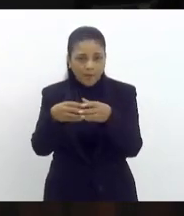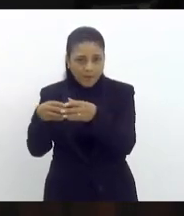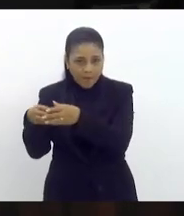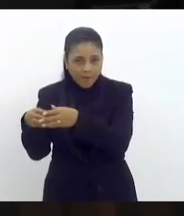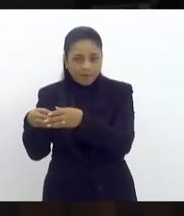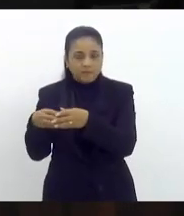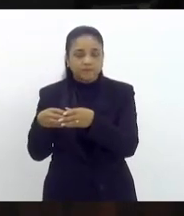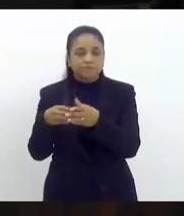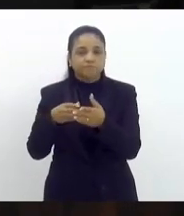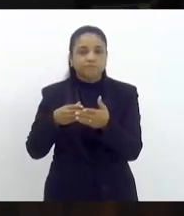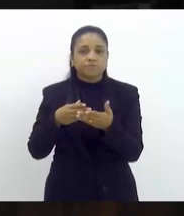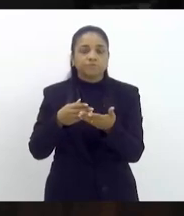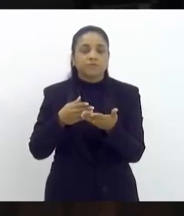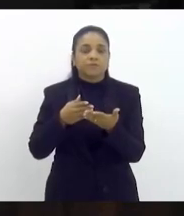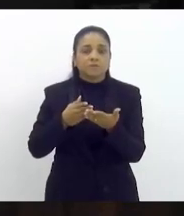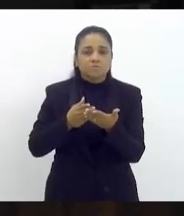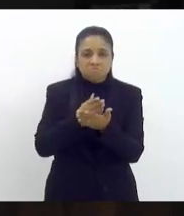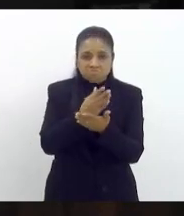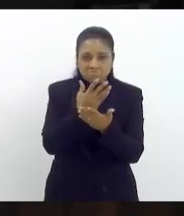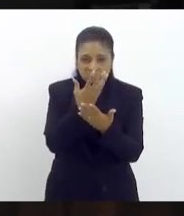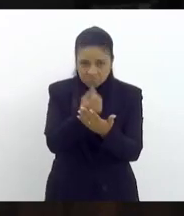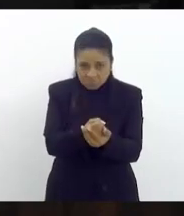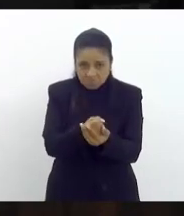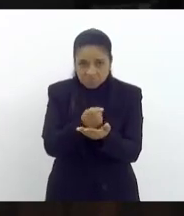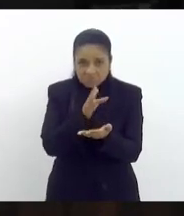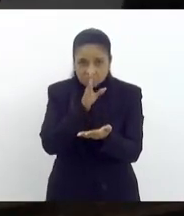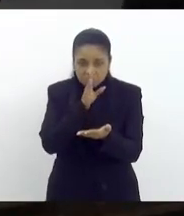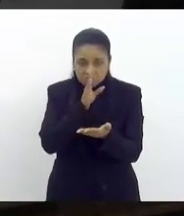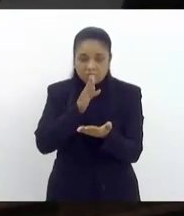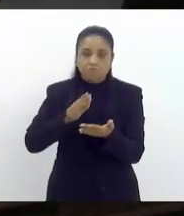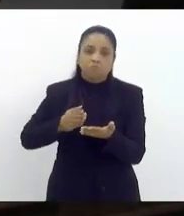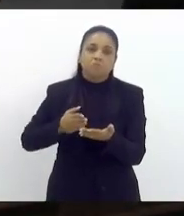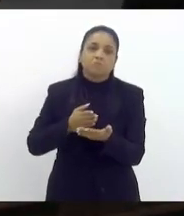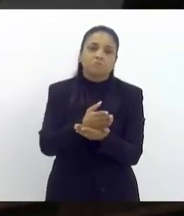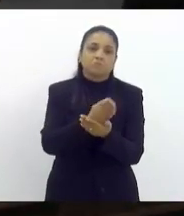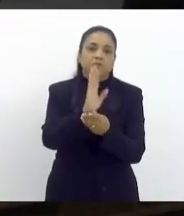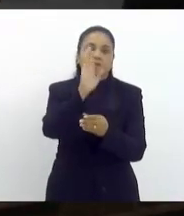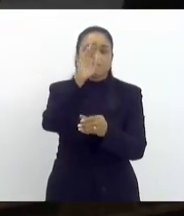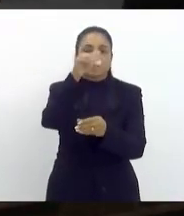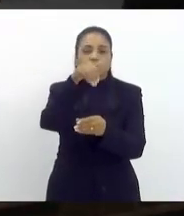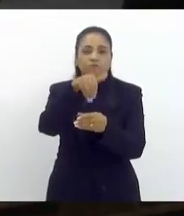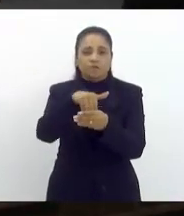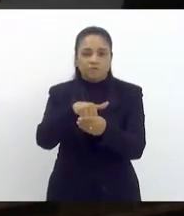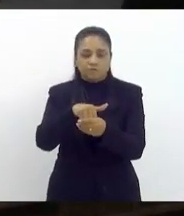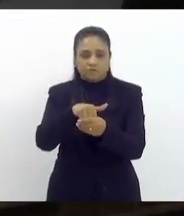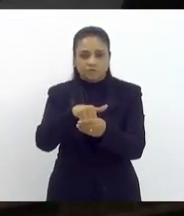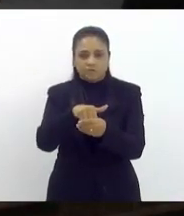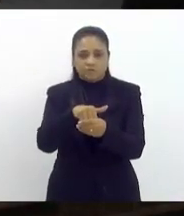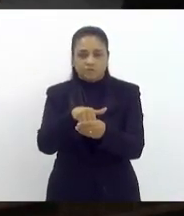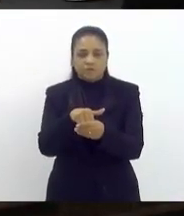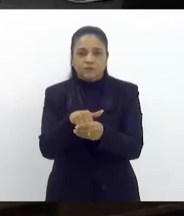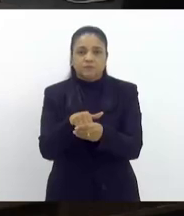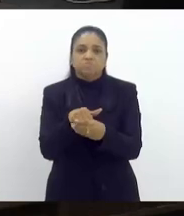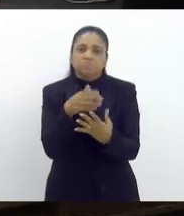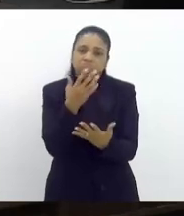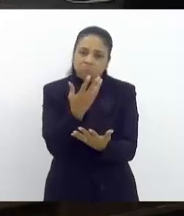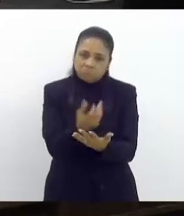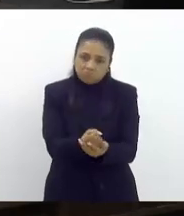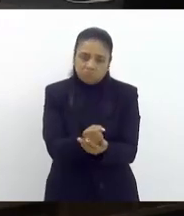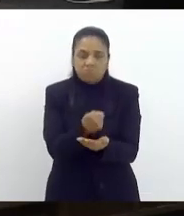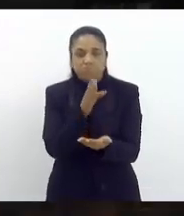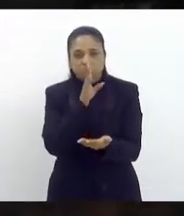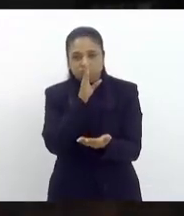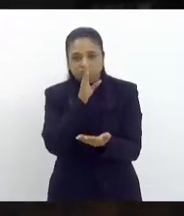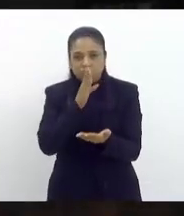senhores que aprovam permaneçam como estão aprovado em votação a matéria destacada senhores que aprovam permaneçam como